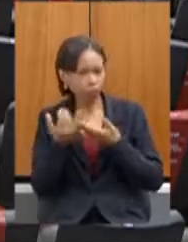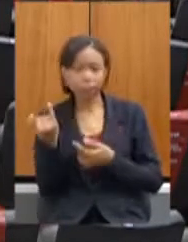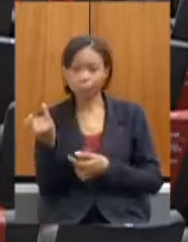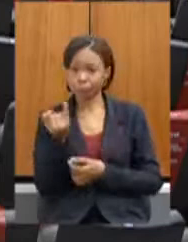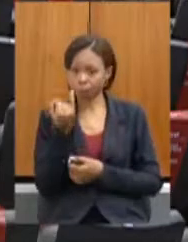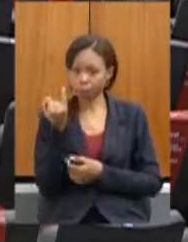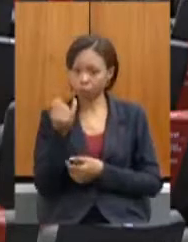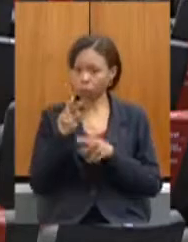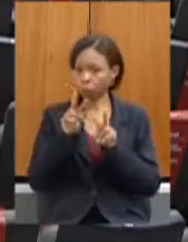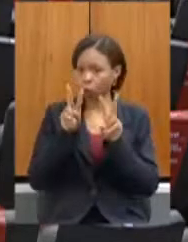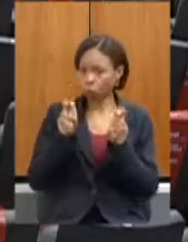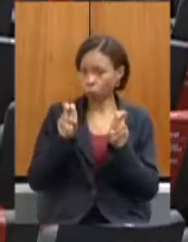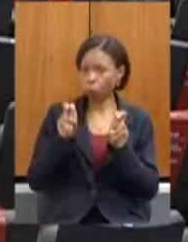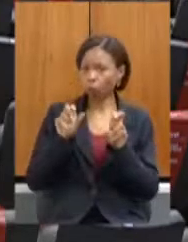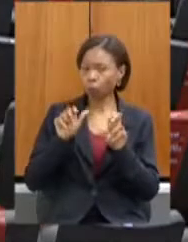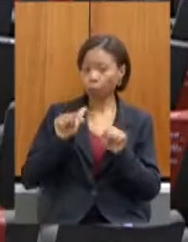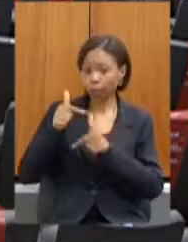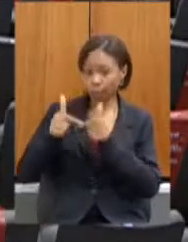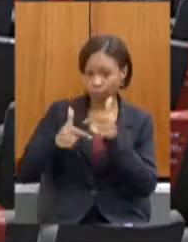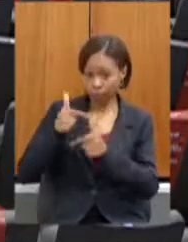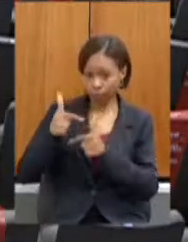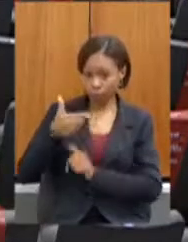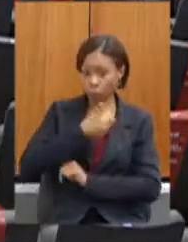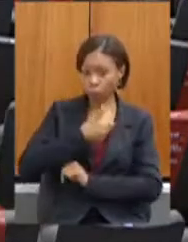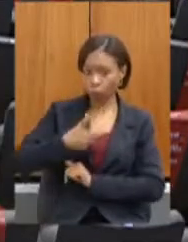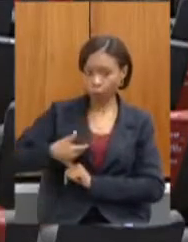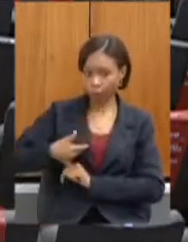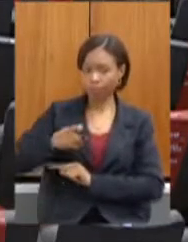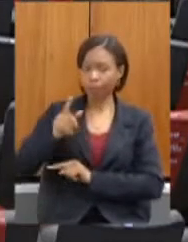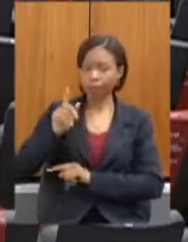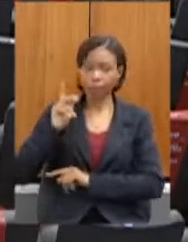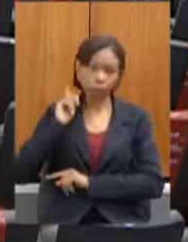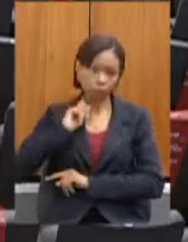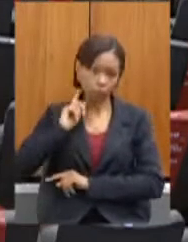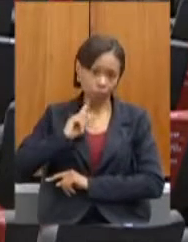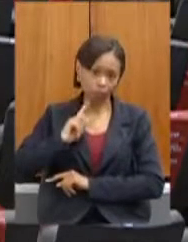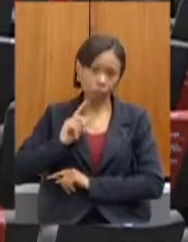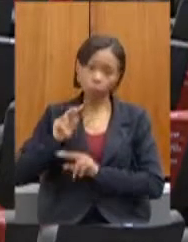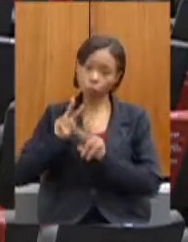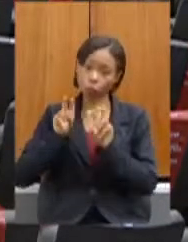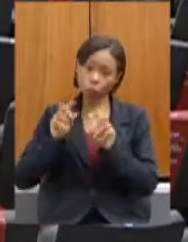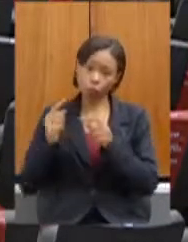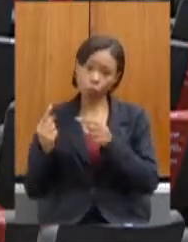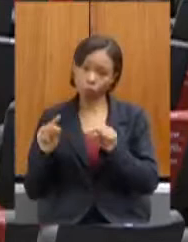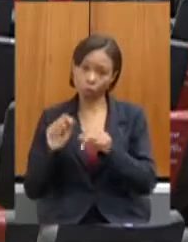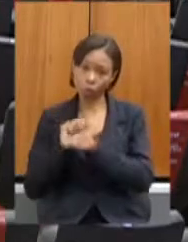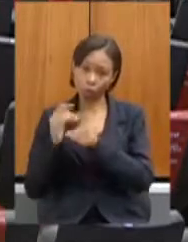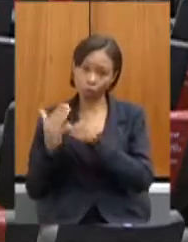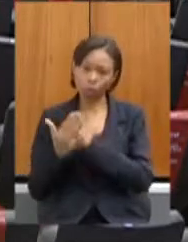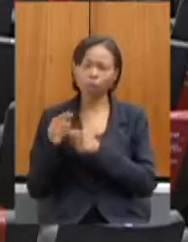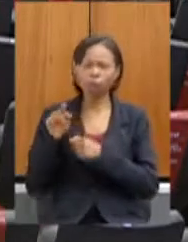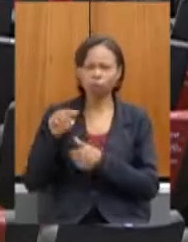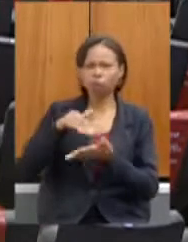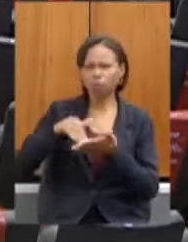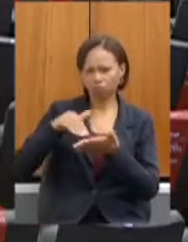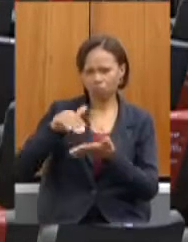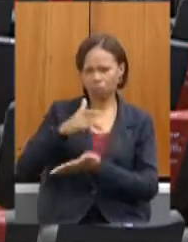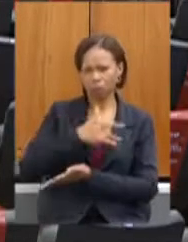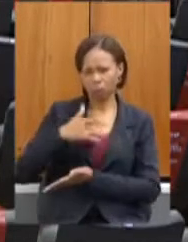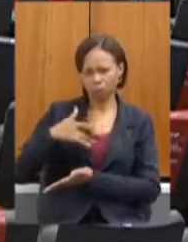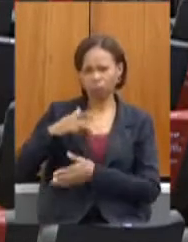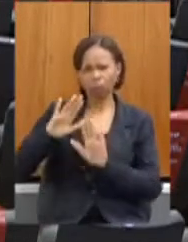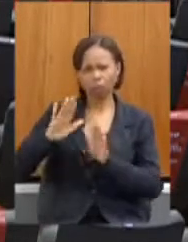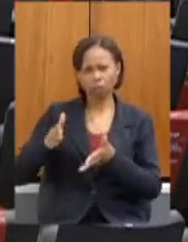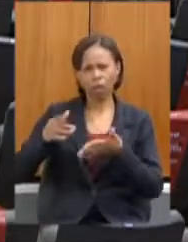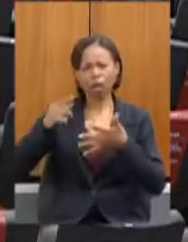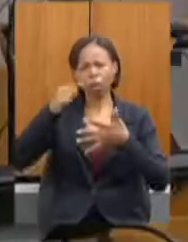do governo de Minas em relação ao combate à pandemia o secretário Carlos Eduardo já trouxe uma série de